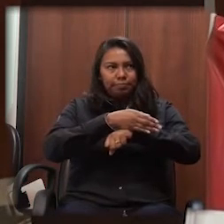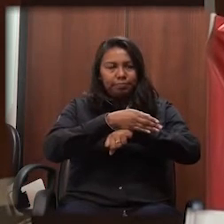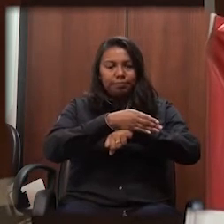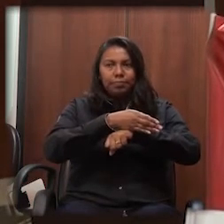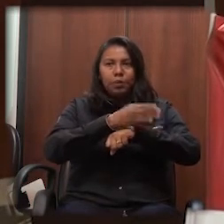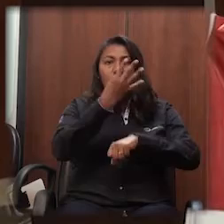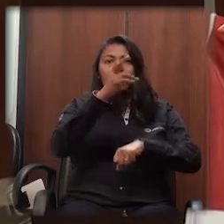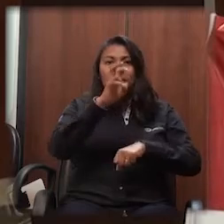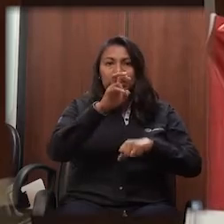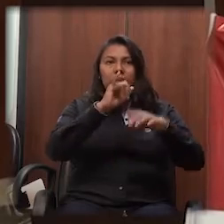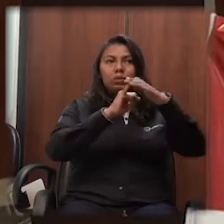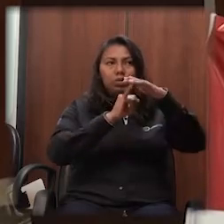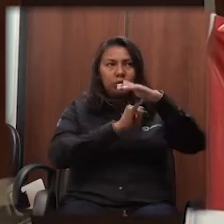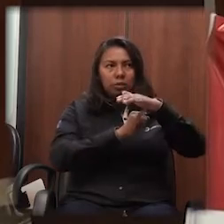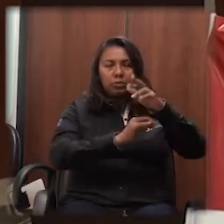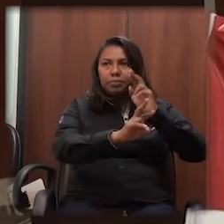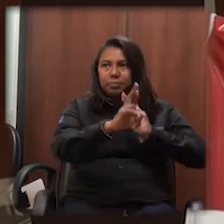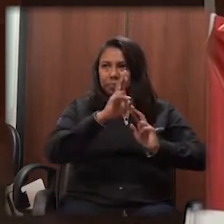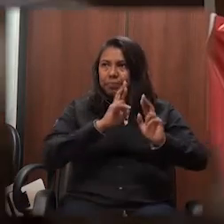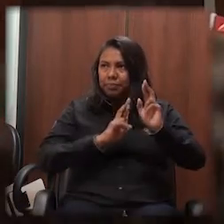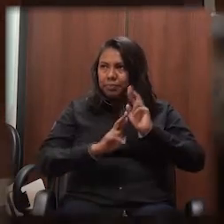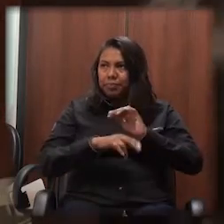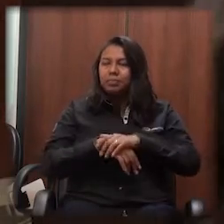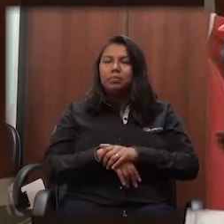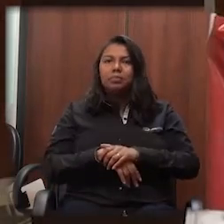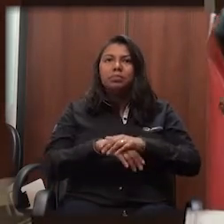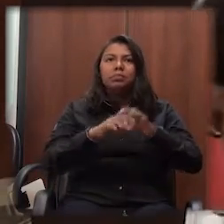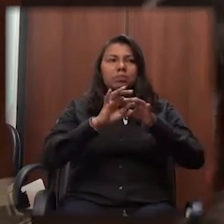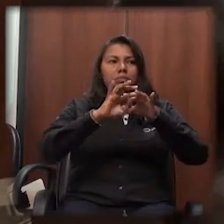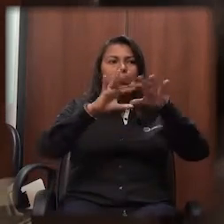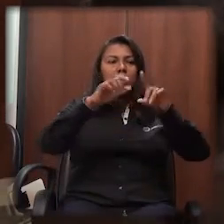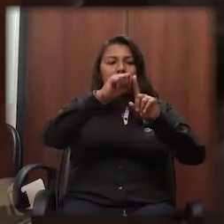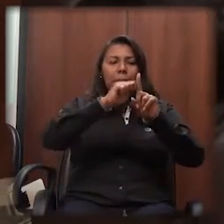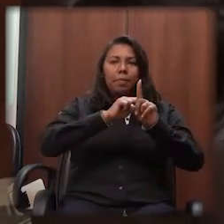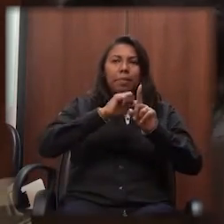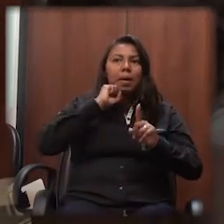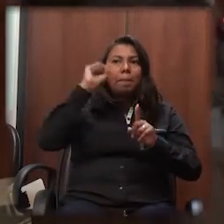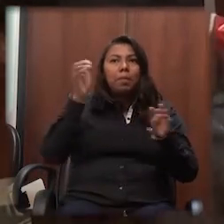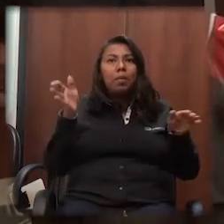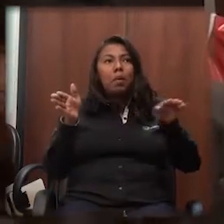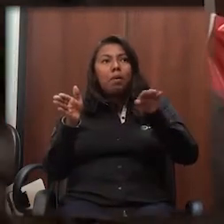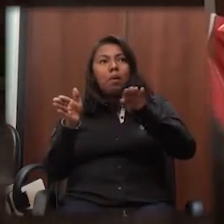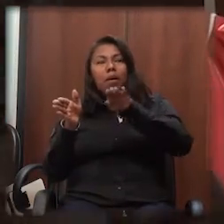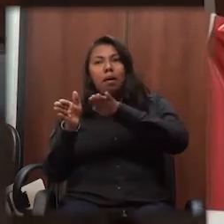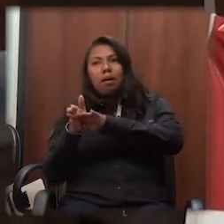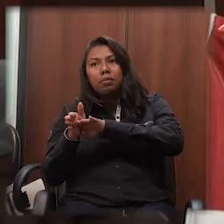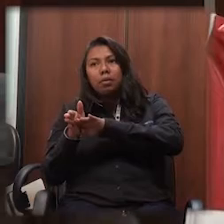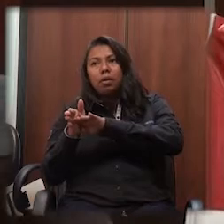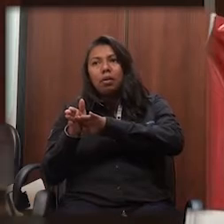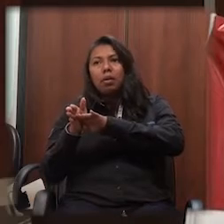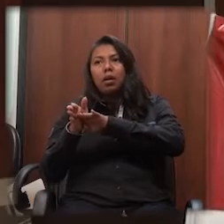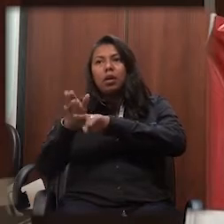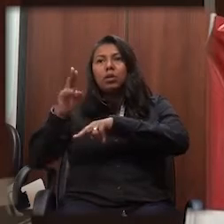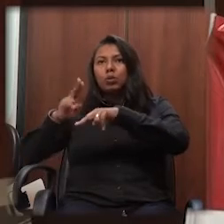questionários a 45 instituições. E a gente deixou ele disponível de abril a junho desse ano de 2018. Né? Então,